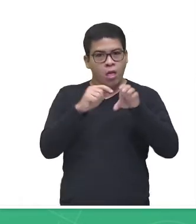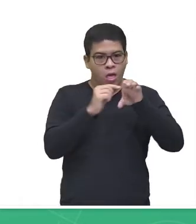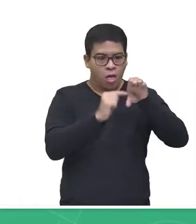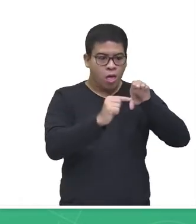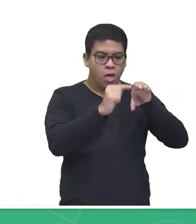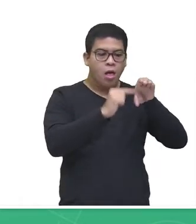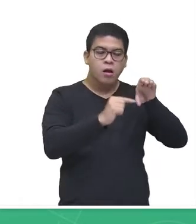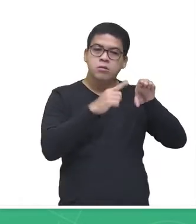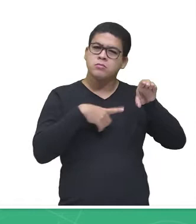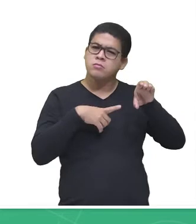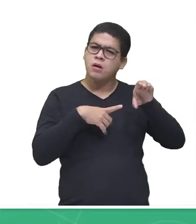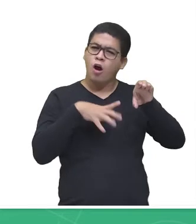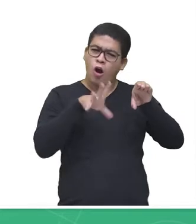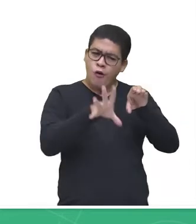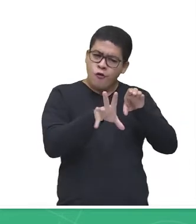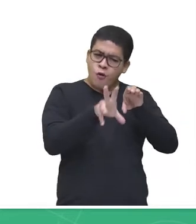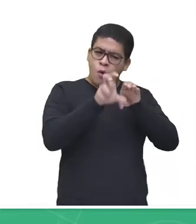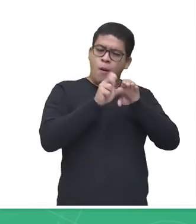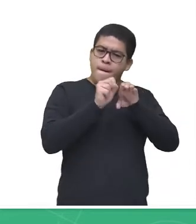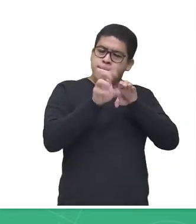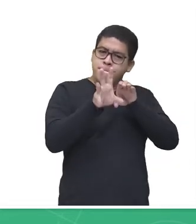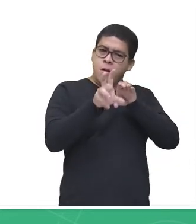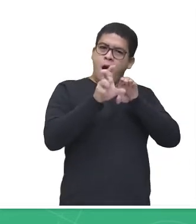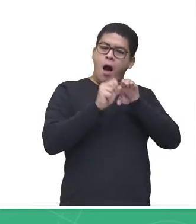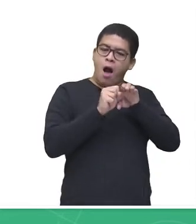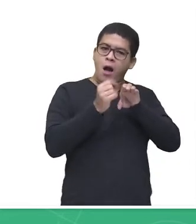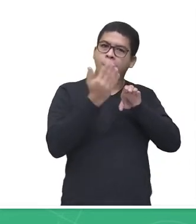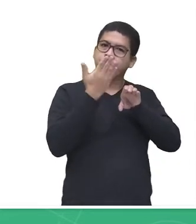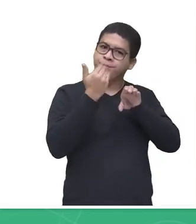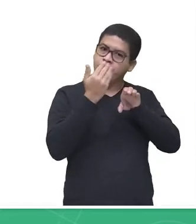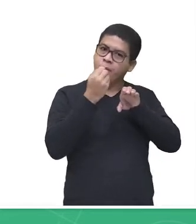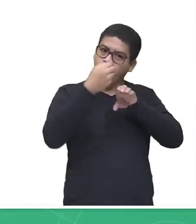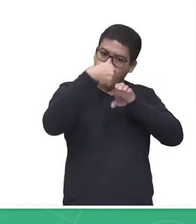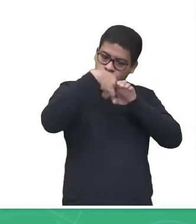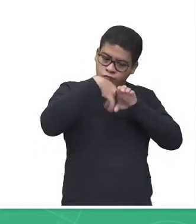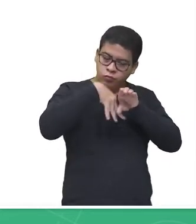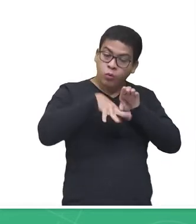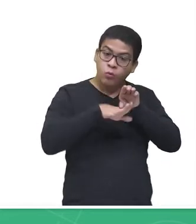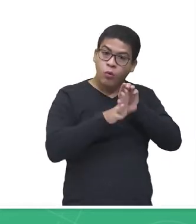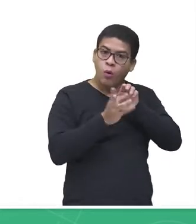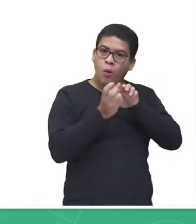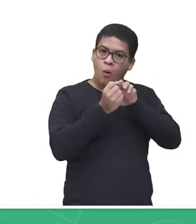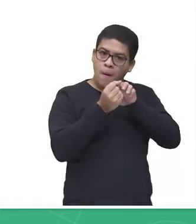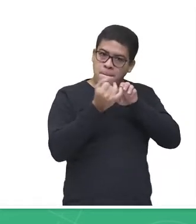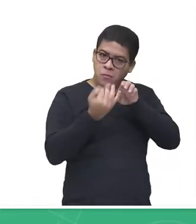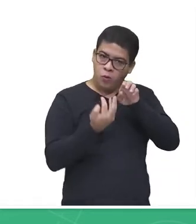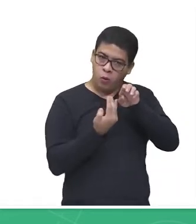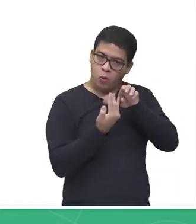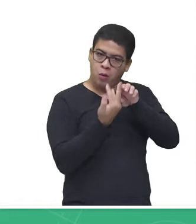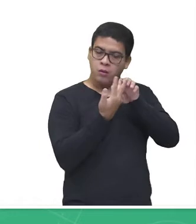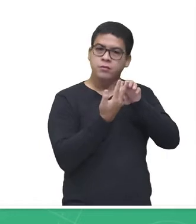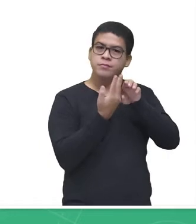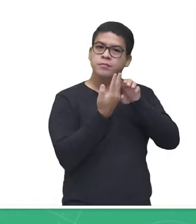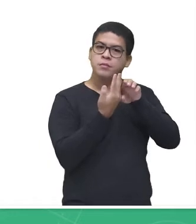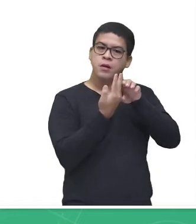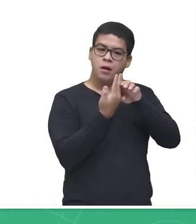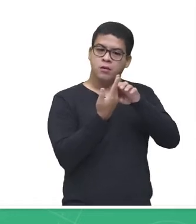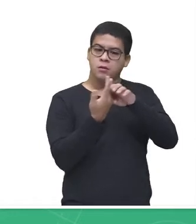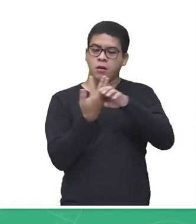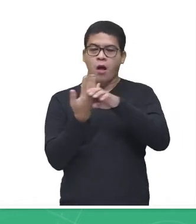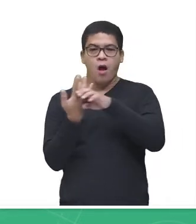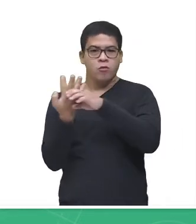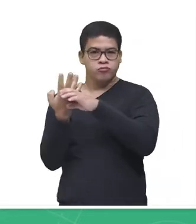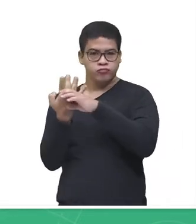que vão migrar para a periferia da célula e crescerem, né? Elas vão crescer pelo alongamento dos seus microtúbulos. Então,